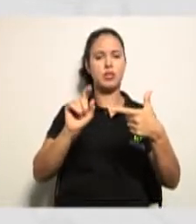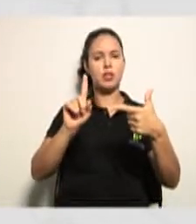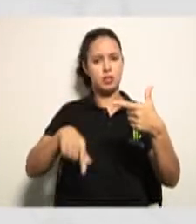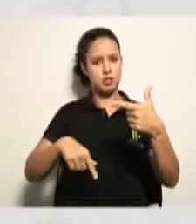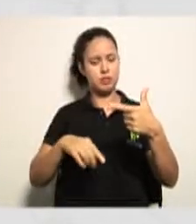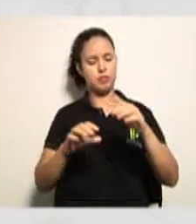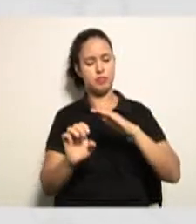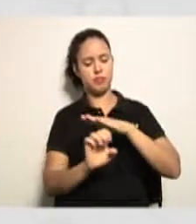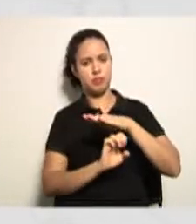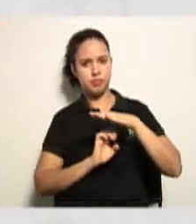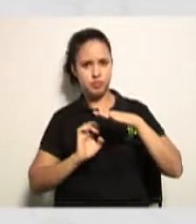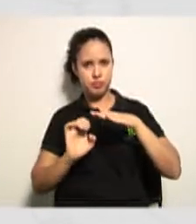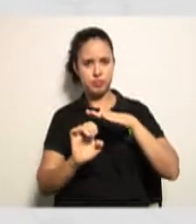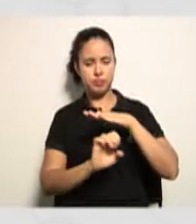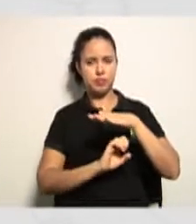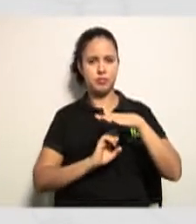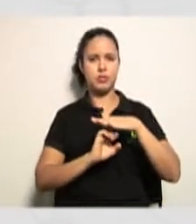empresas